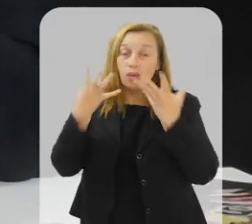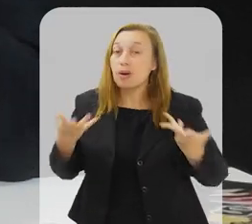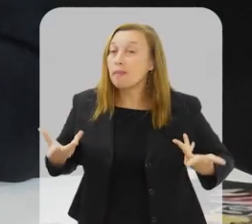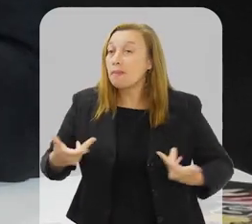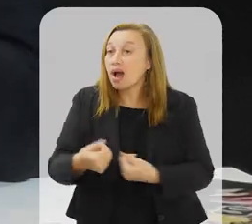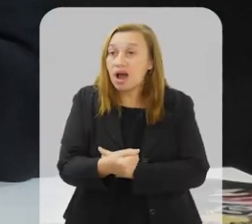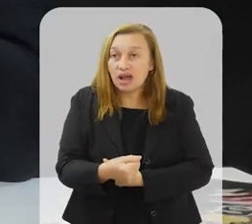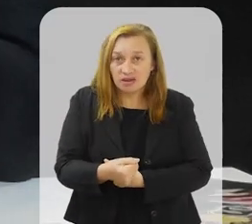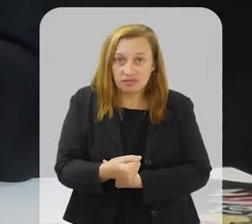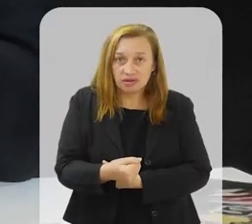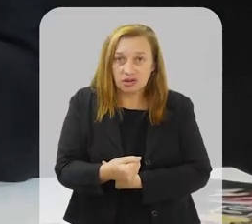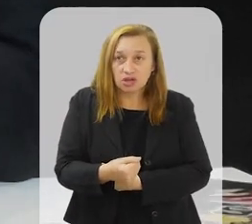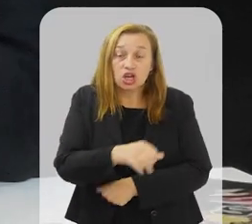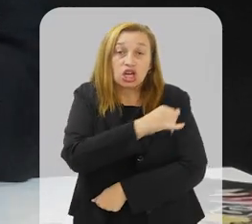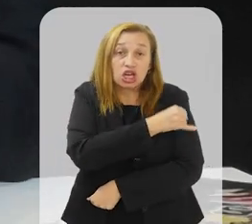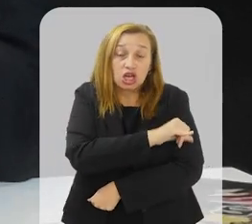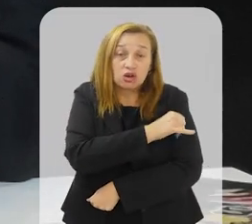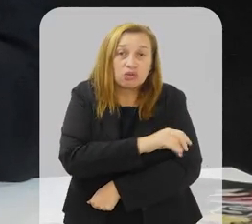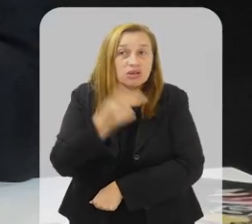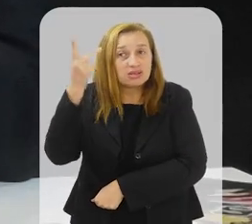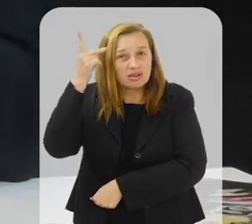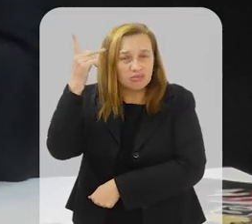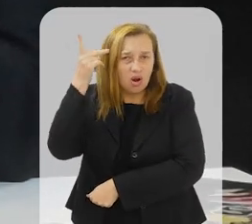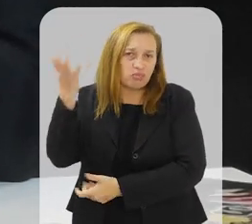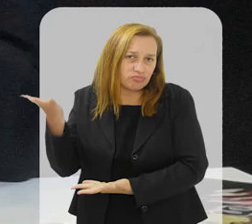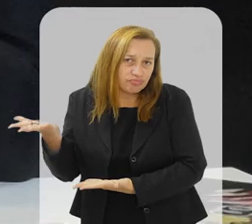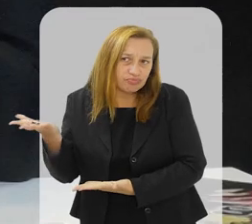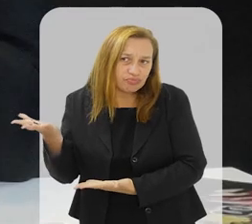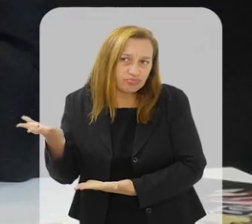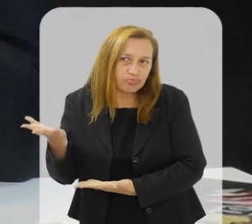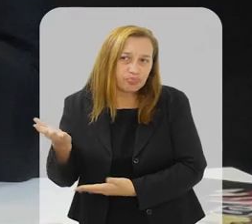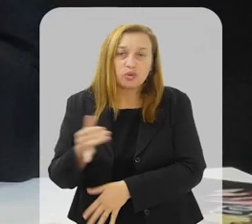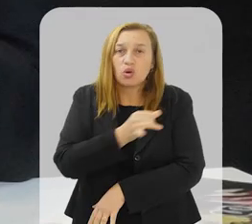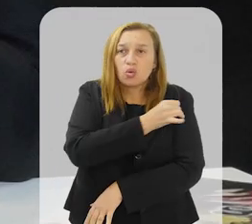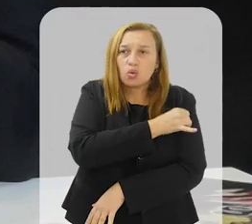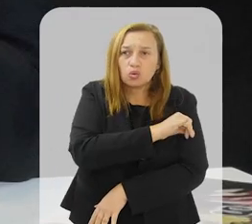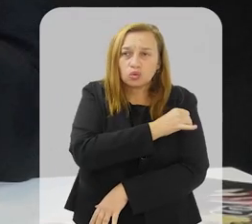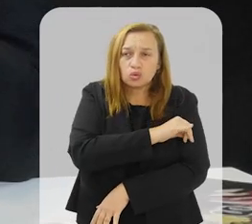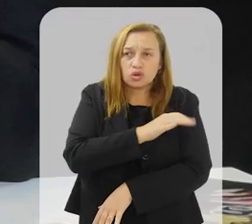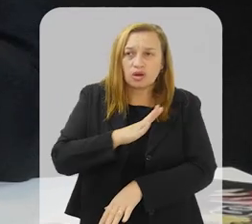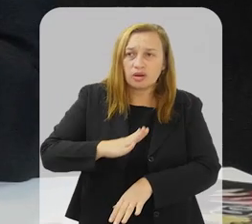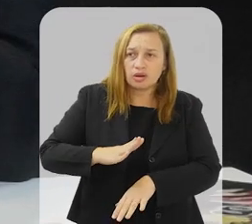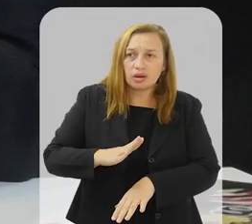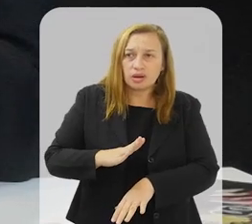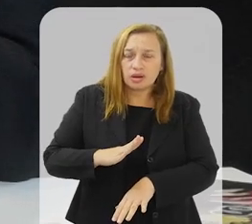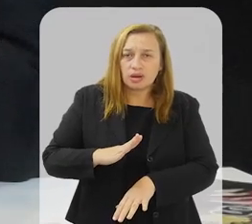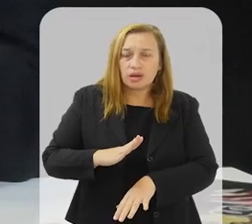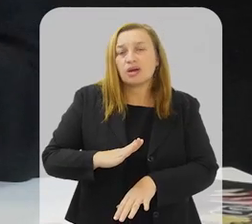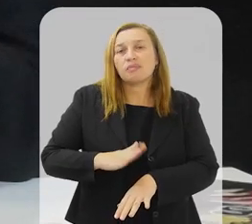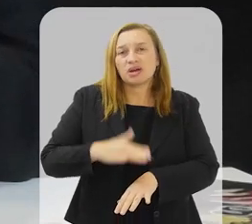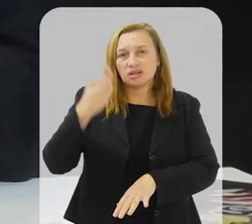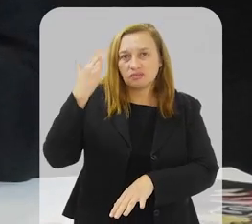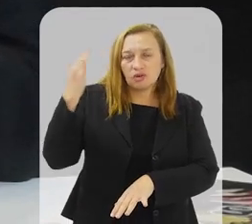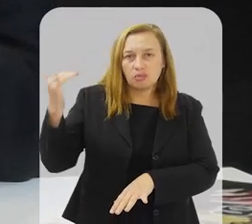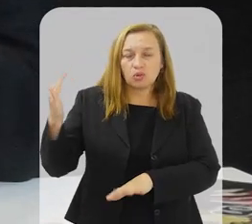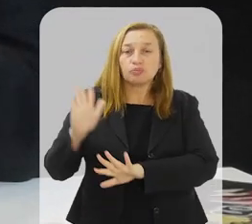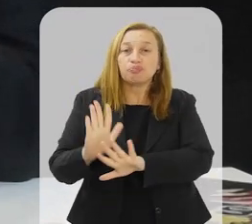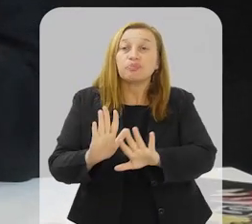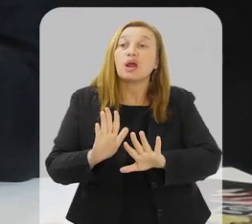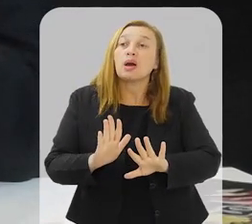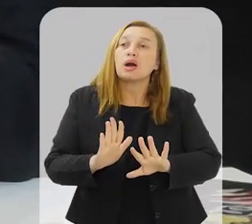repito maravilhosa o eixo Rio e São Paulo mas o o carnaval do Rio Mais Mais especificamente